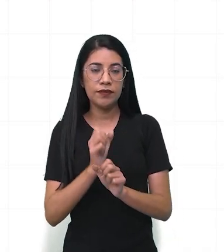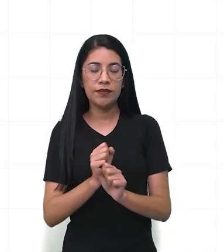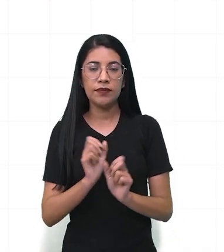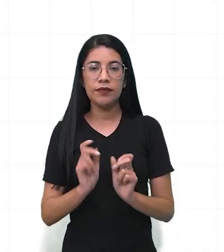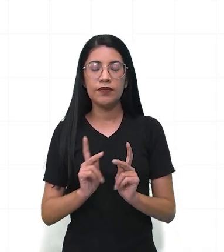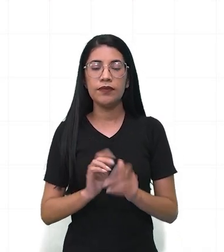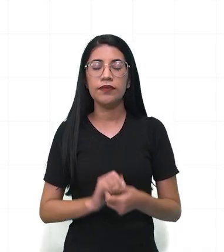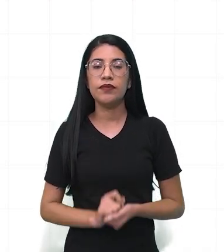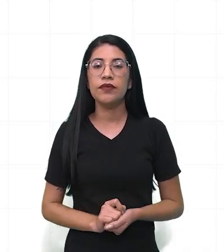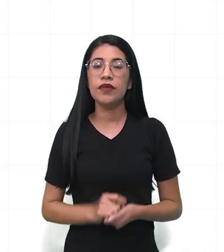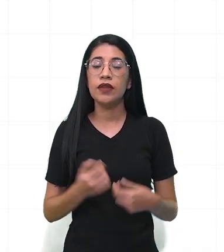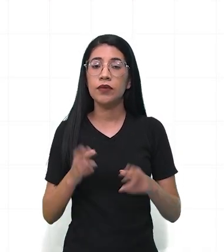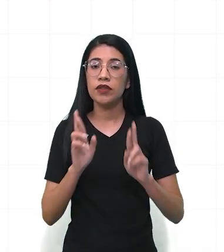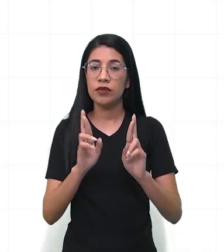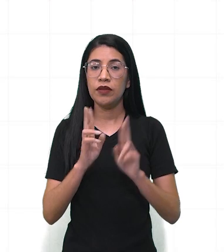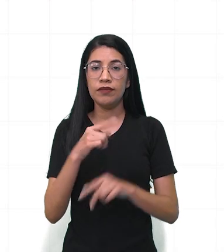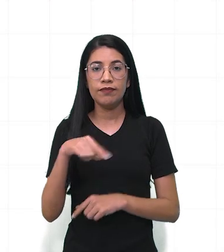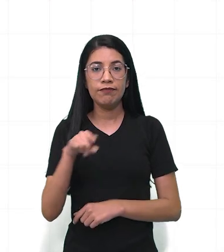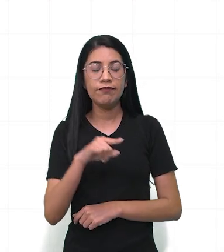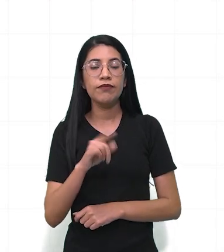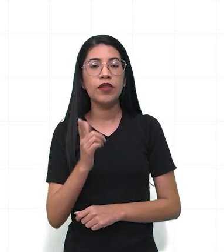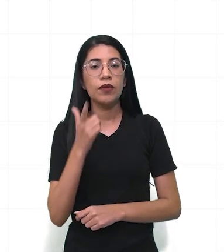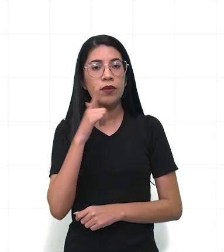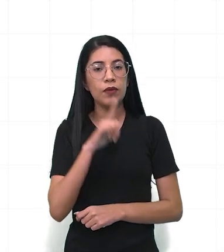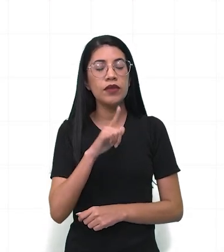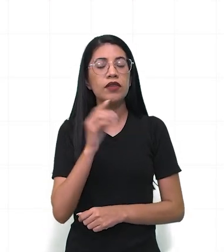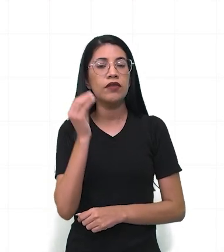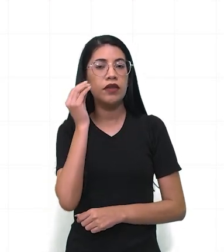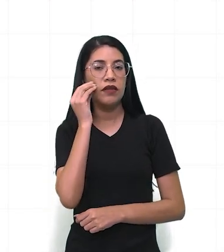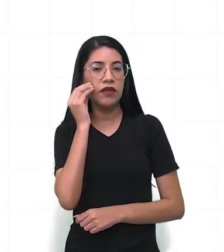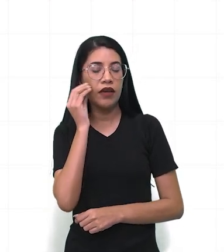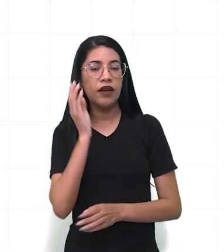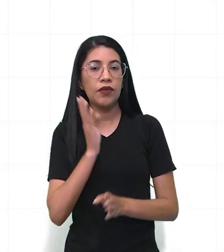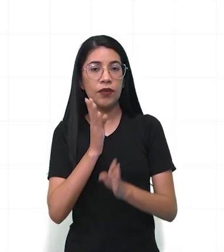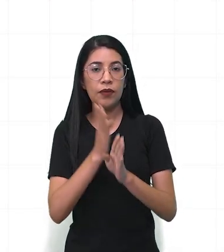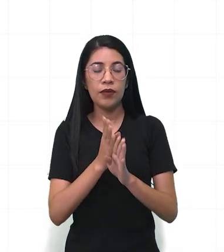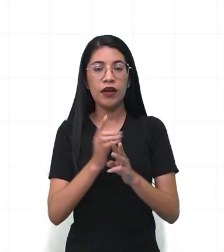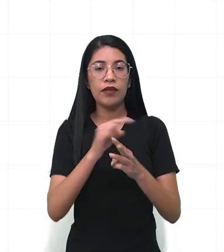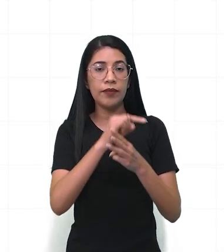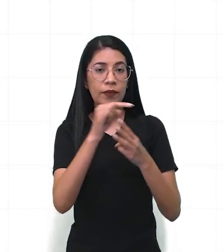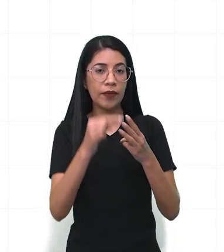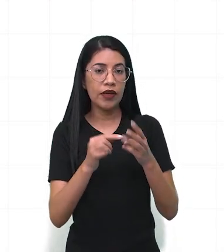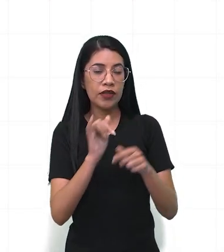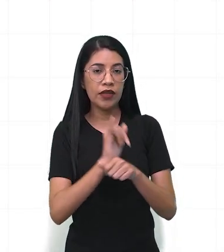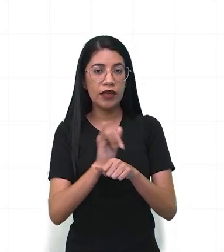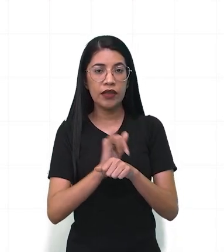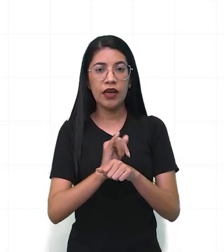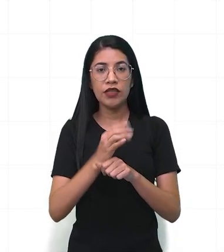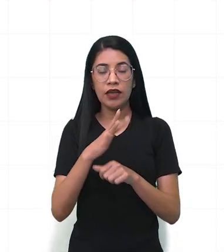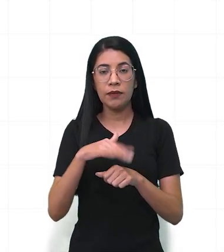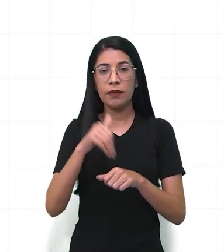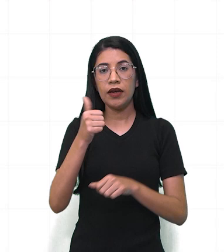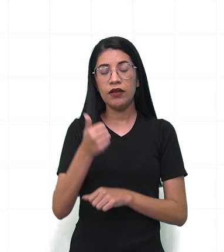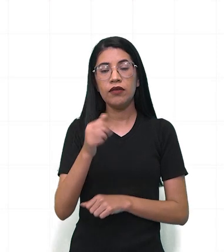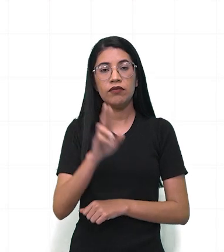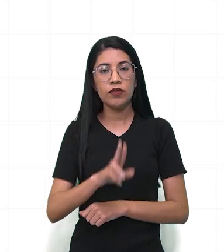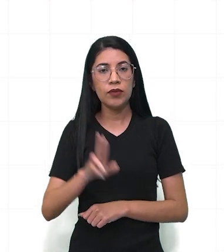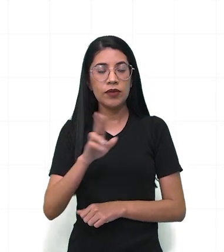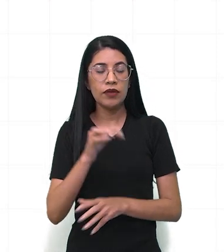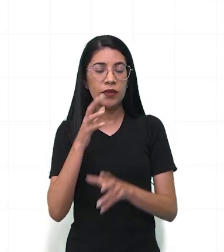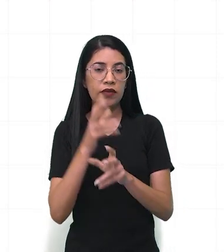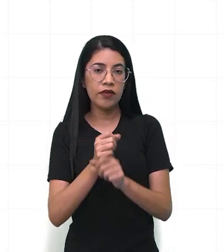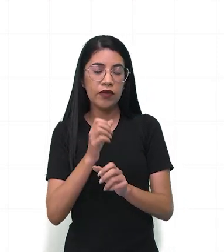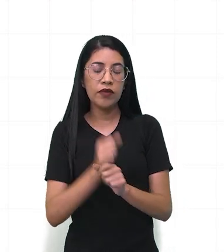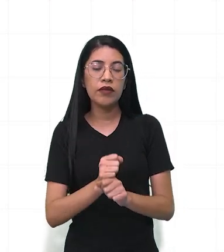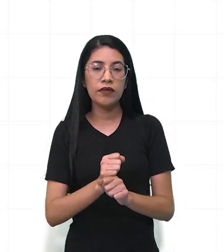tenham aí verificado, encontrado qual a melhor forma de você encontrar aí ou calcular a